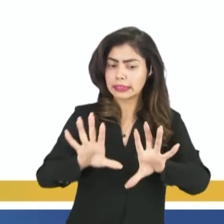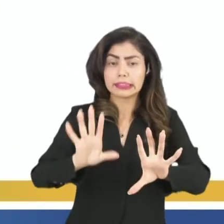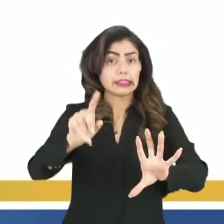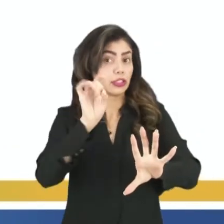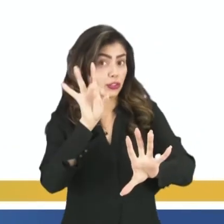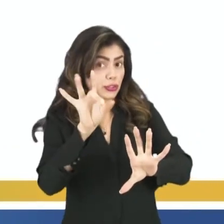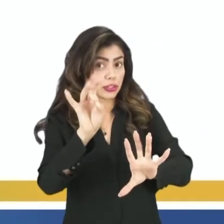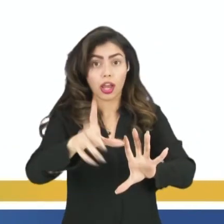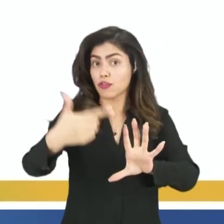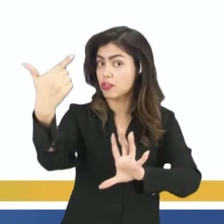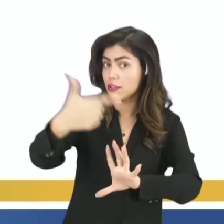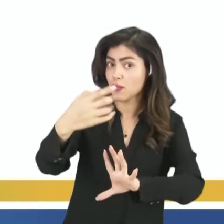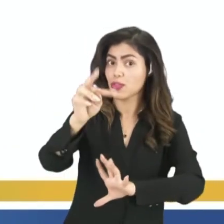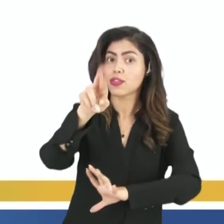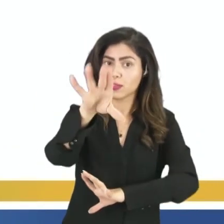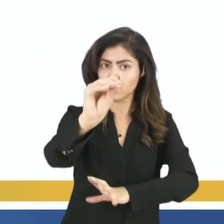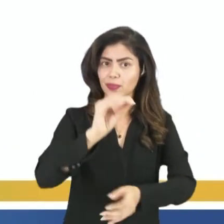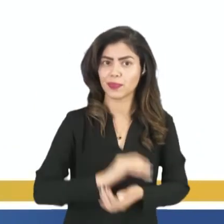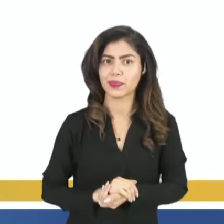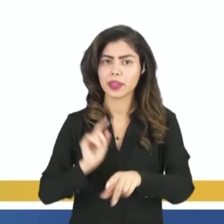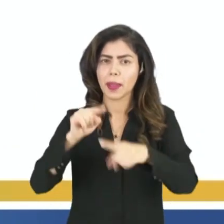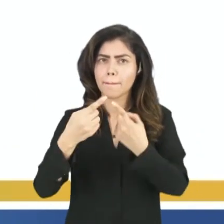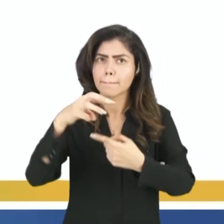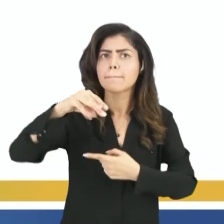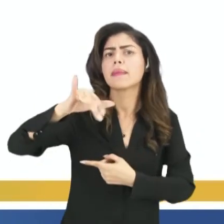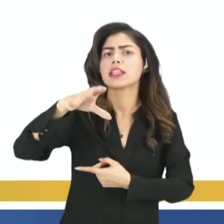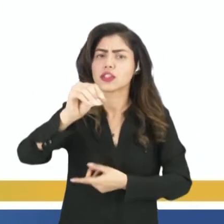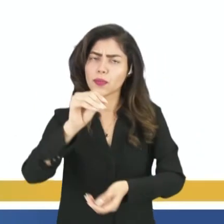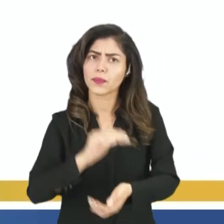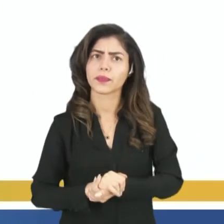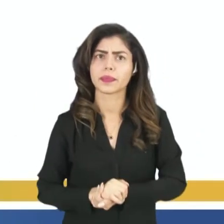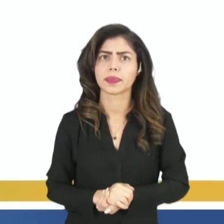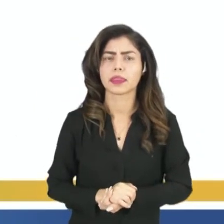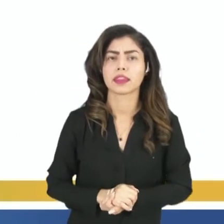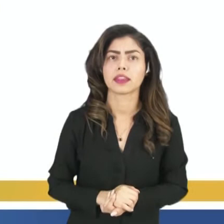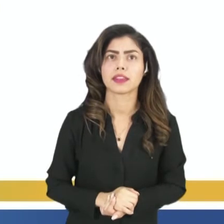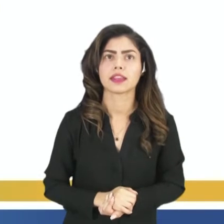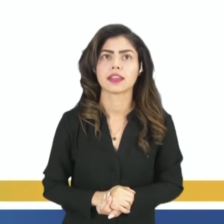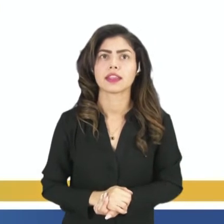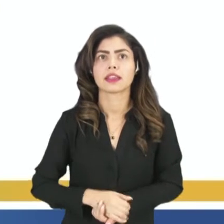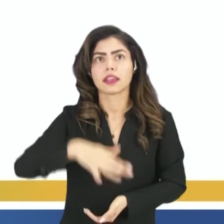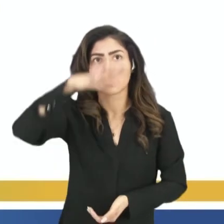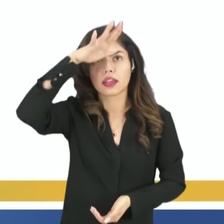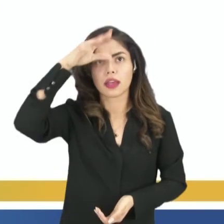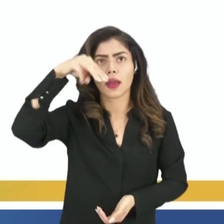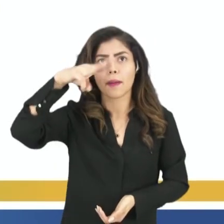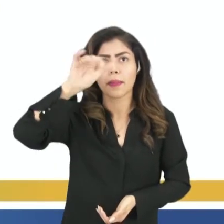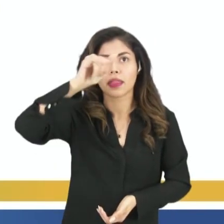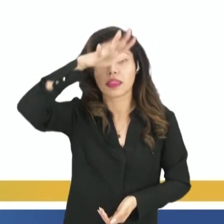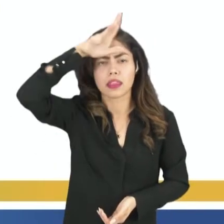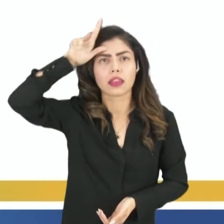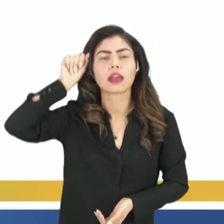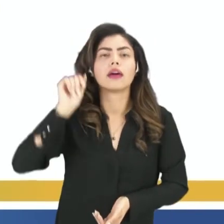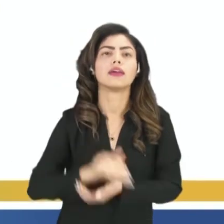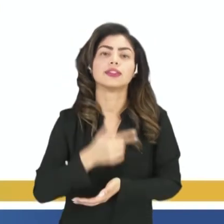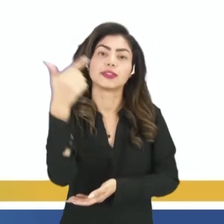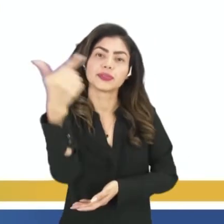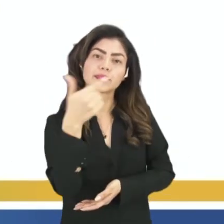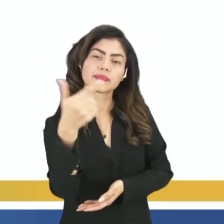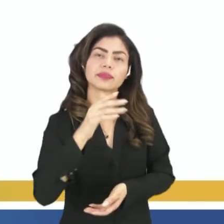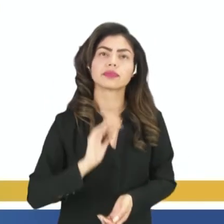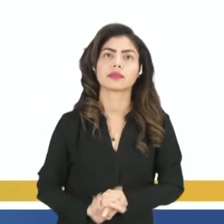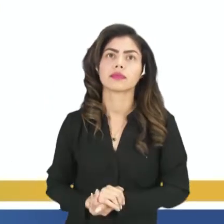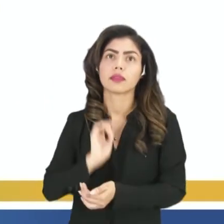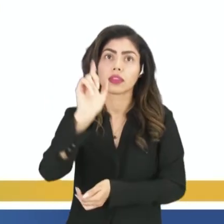são aqueles que foram eleitos no segundo turno. Maceió, Alagoas não faz, Manaus, olha só Manaus, segundo turno.